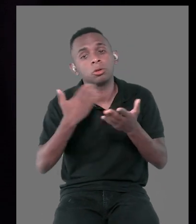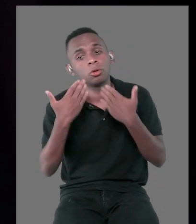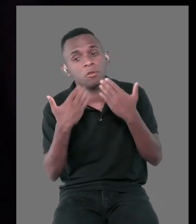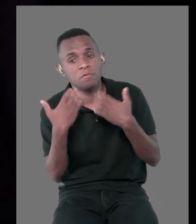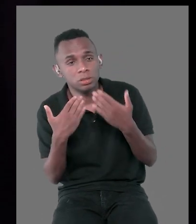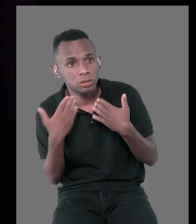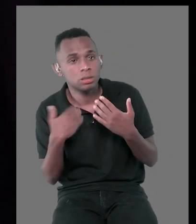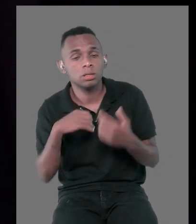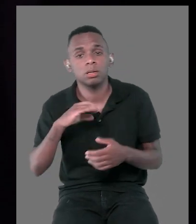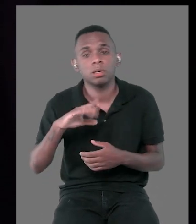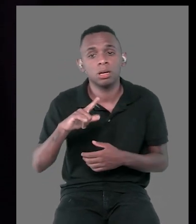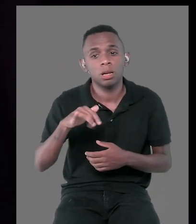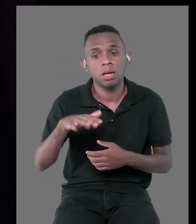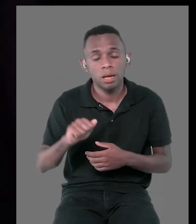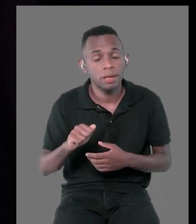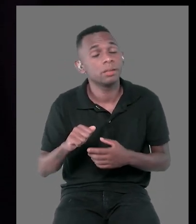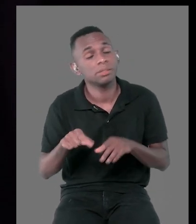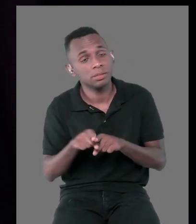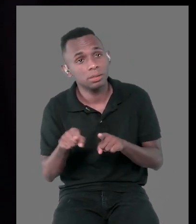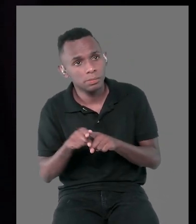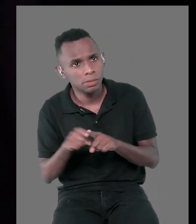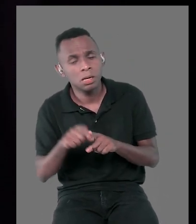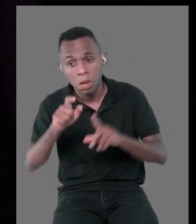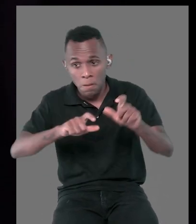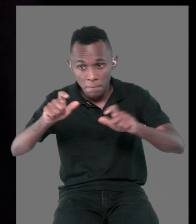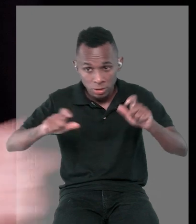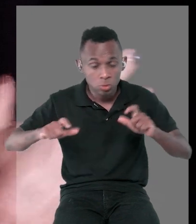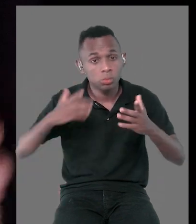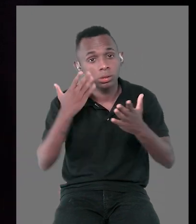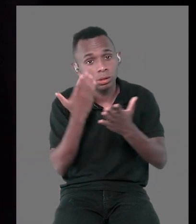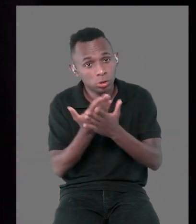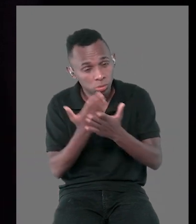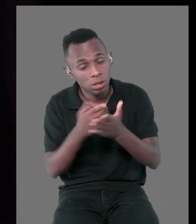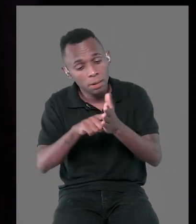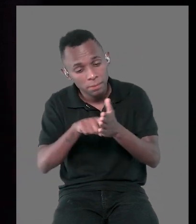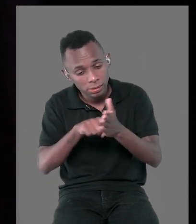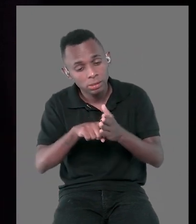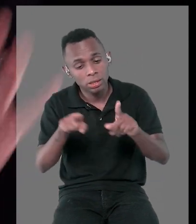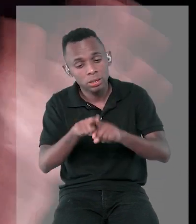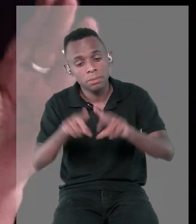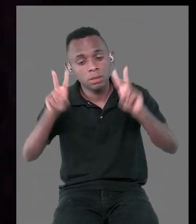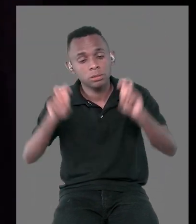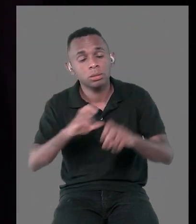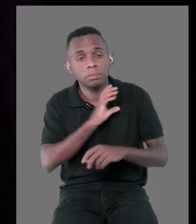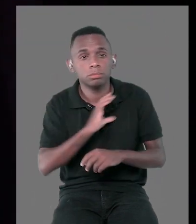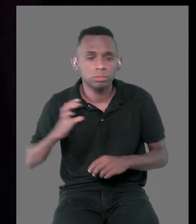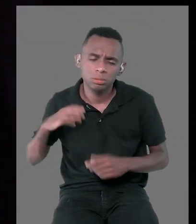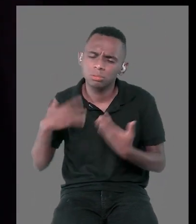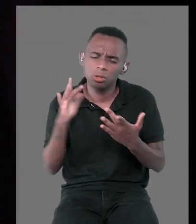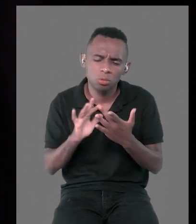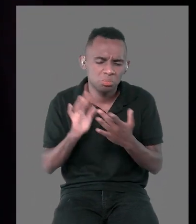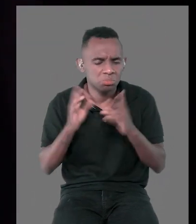conversando com a Hélène Cixous, com a Claire Varin, que foram pessoas que estudaram a Clarice, né? Então, ele vê a Clarice em